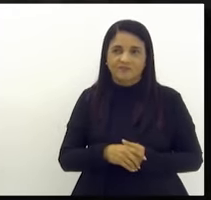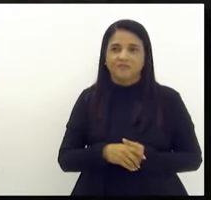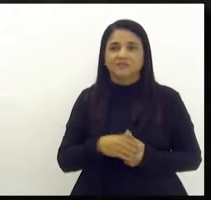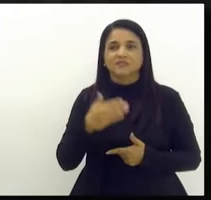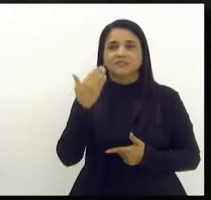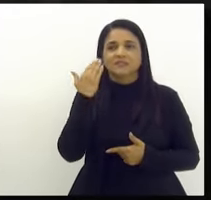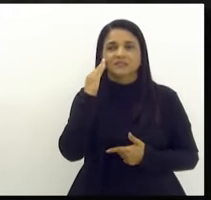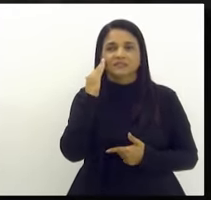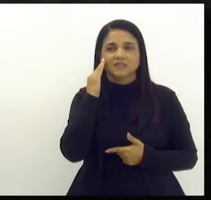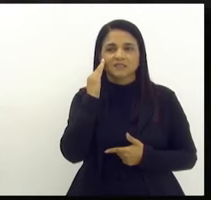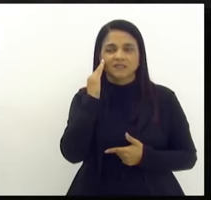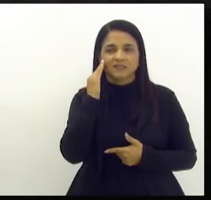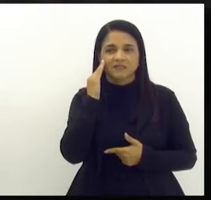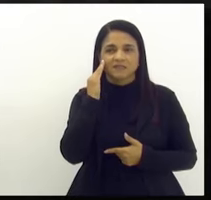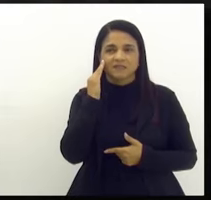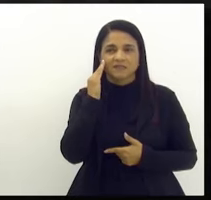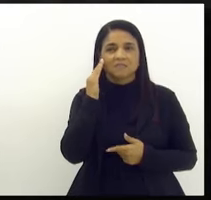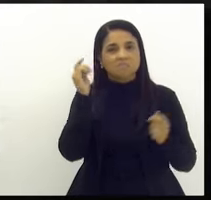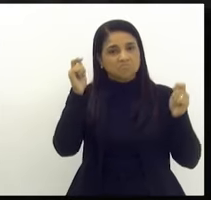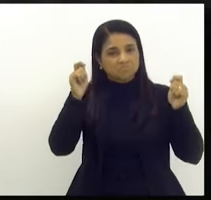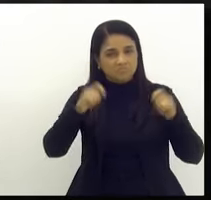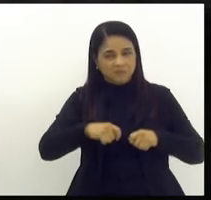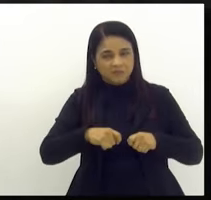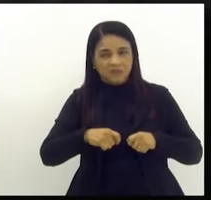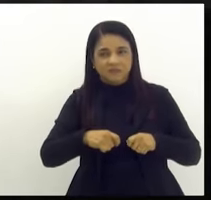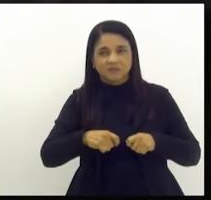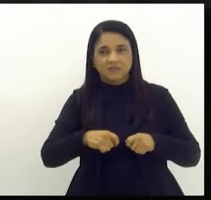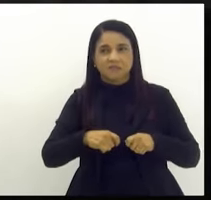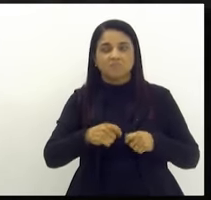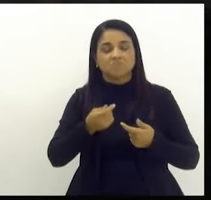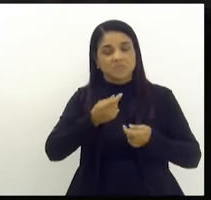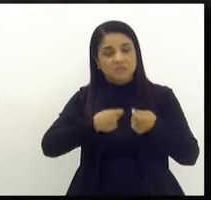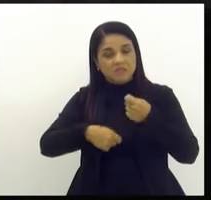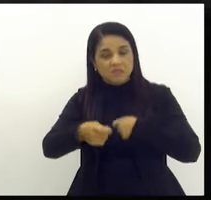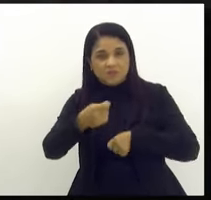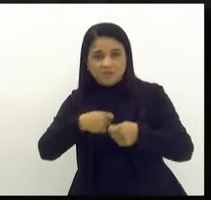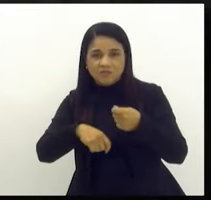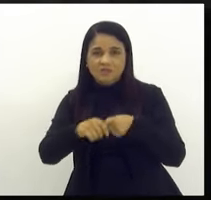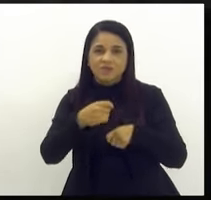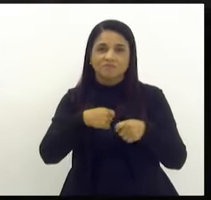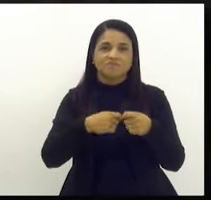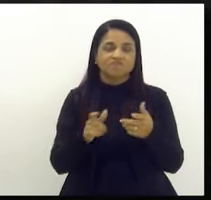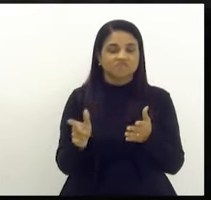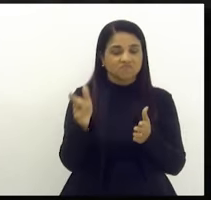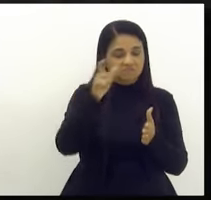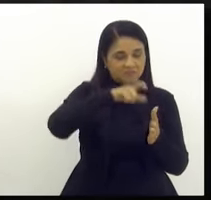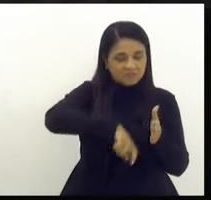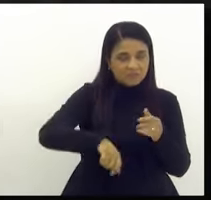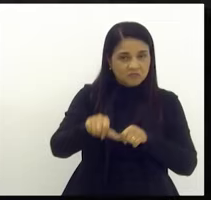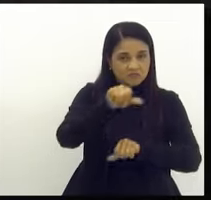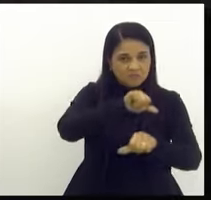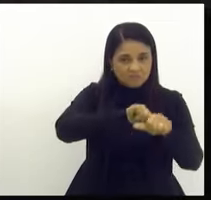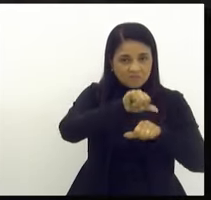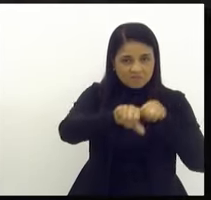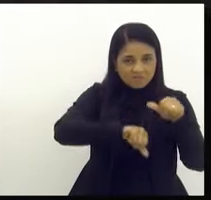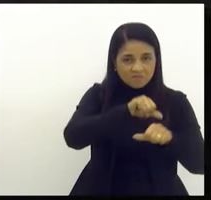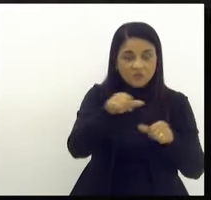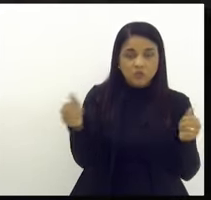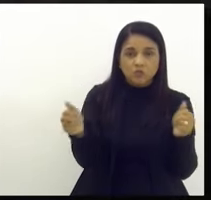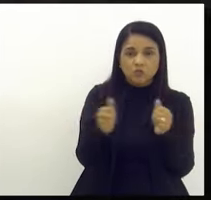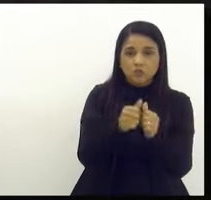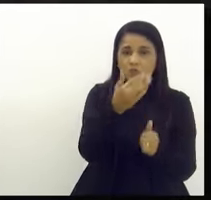entendendo que poderíamos renegociar o regime de recuperação fiscal junto ao governo